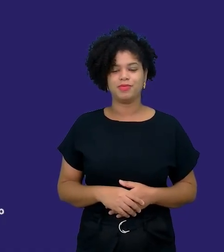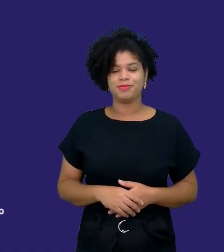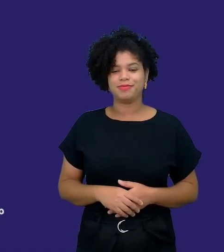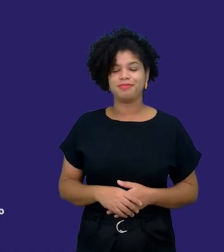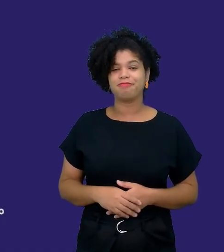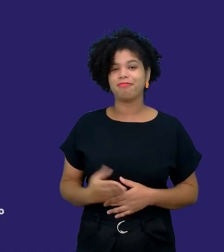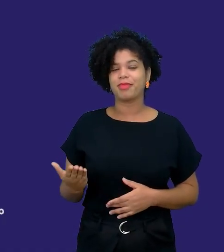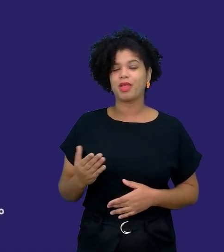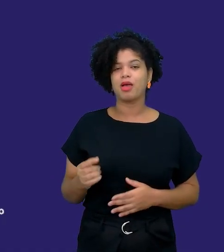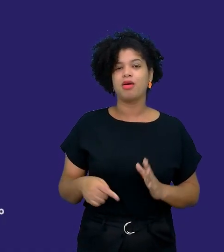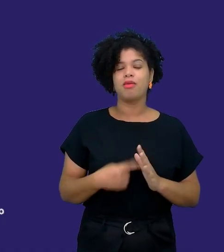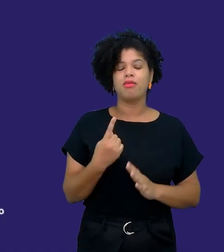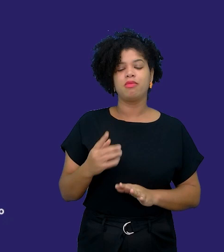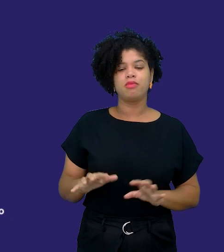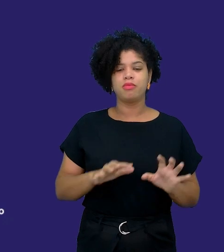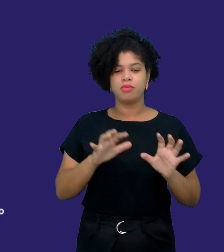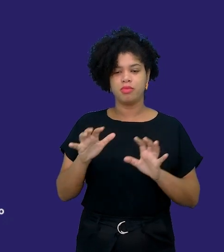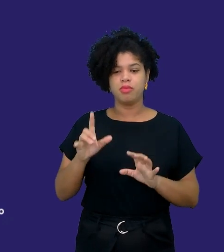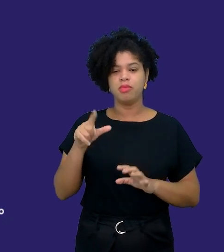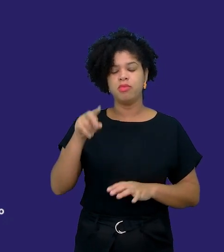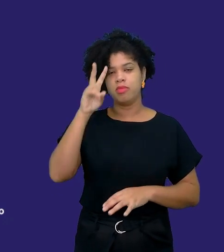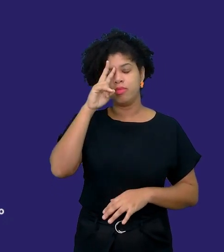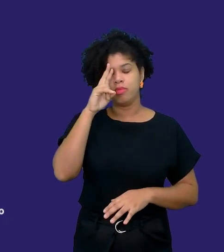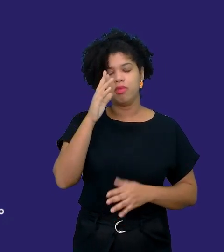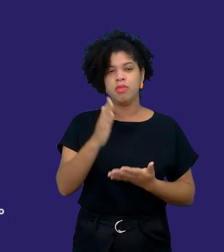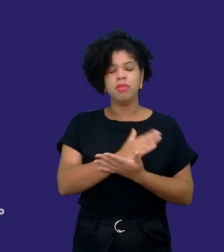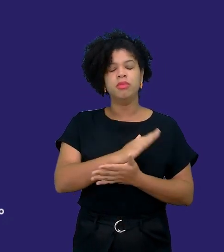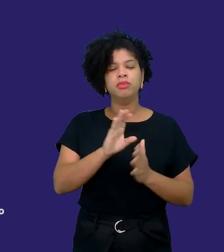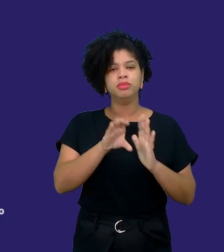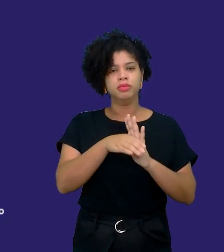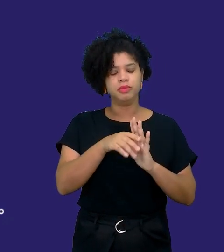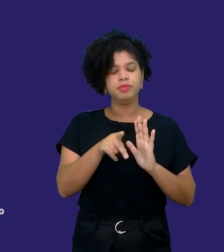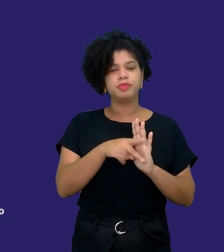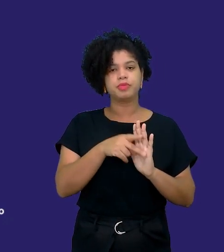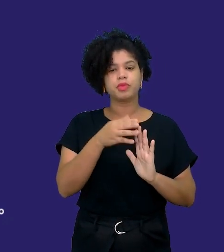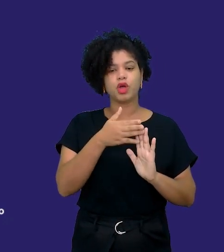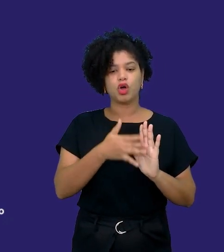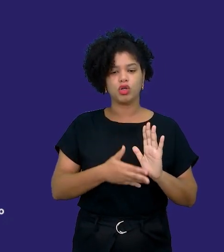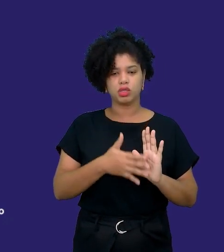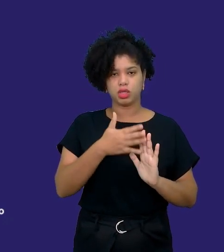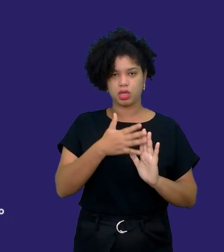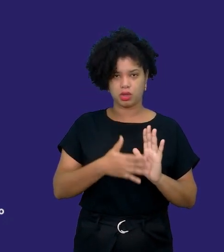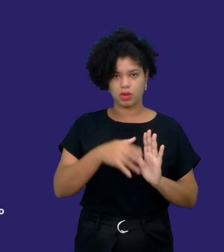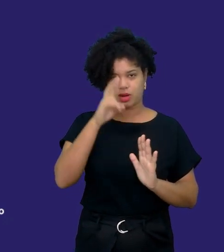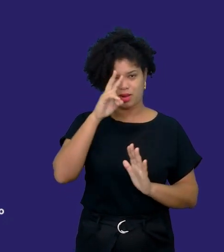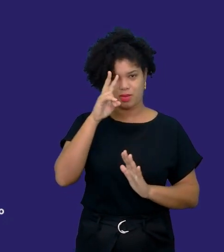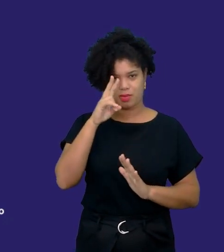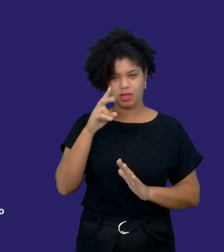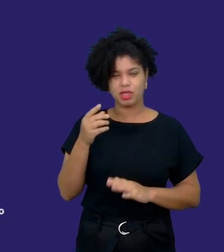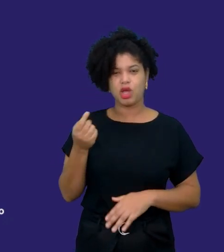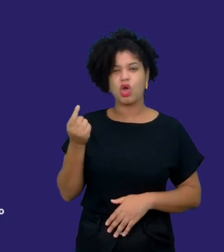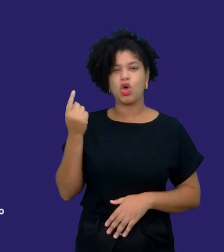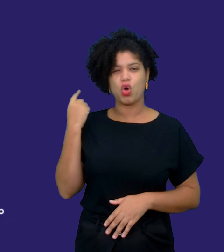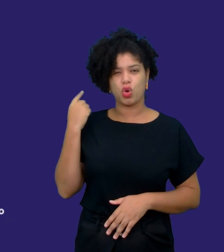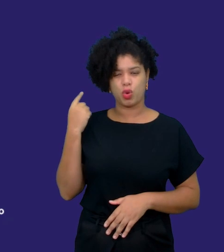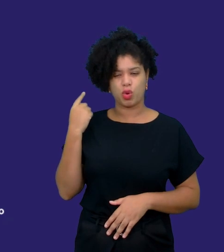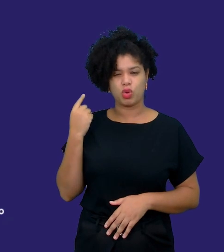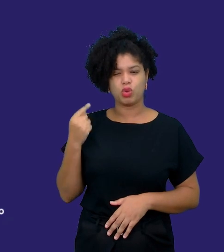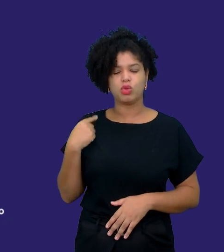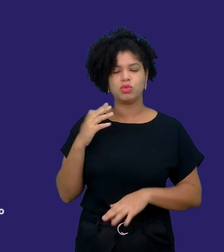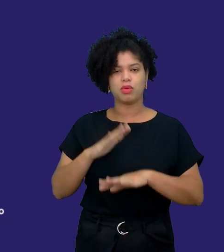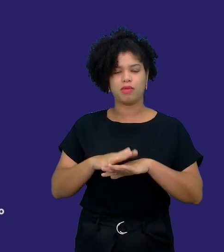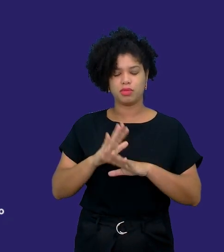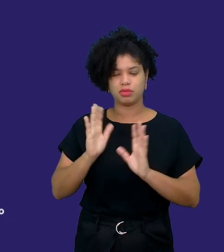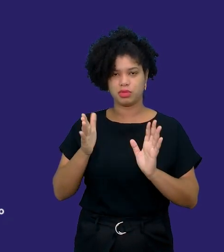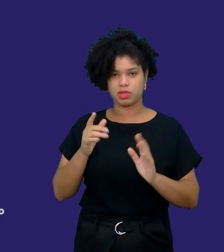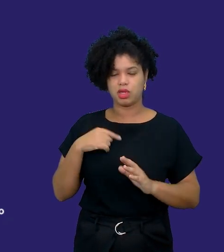Nosso primeiro momento, né, recuperar aqui alguns conceitos desenvolvidos no encontro anterior, do campo aditivo,